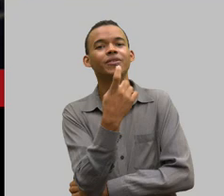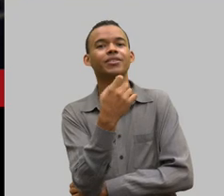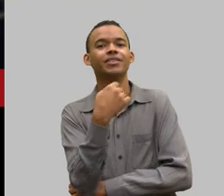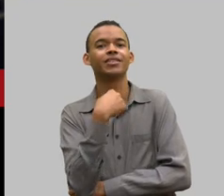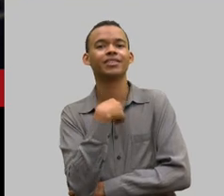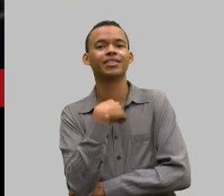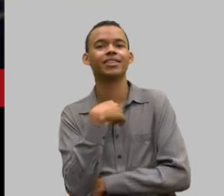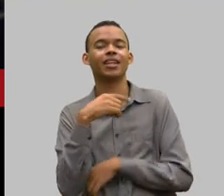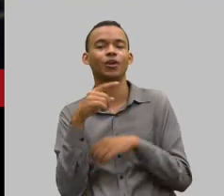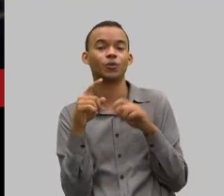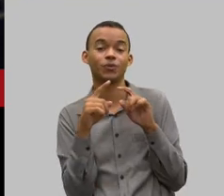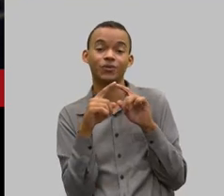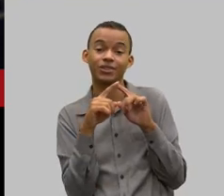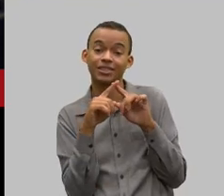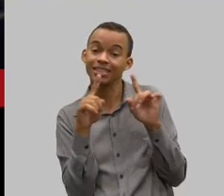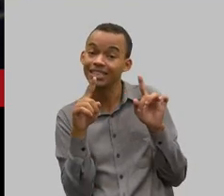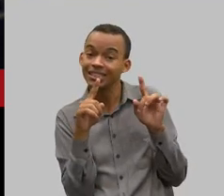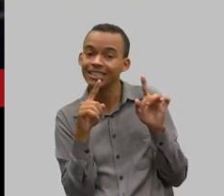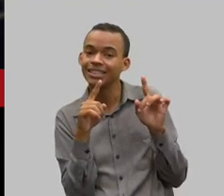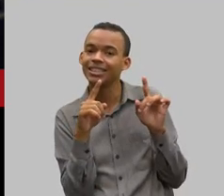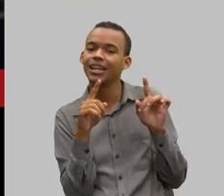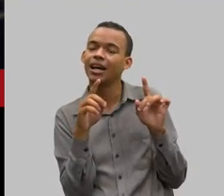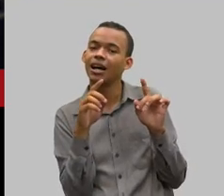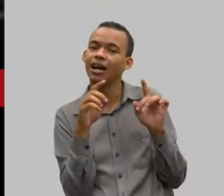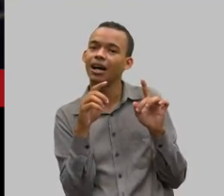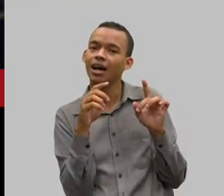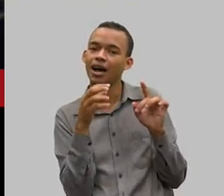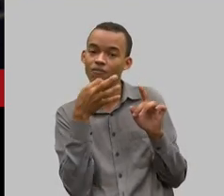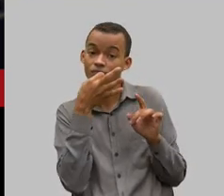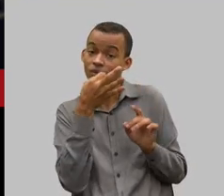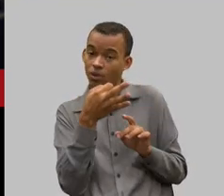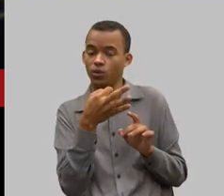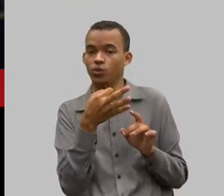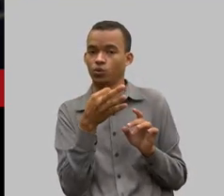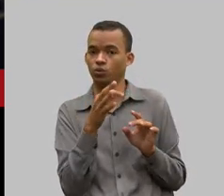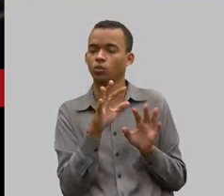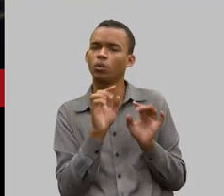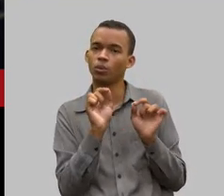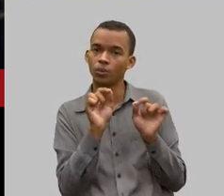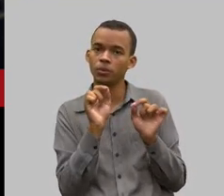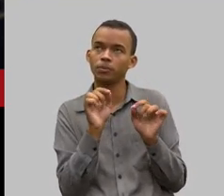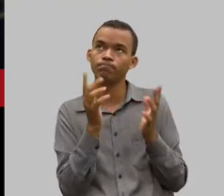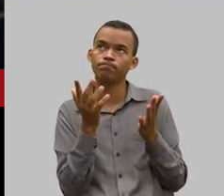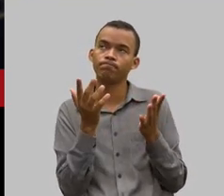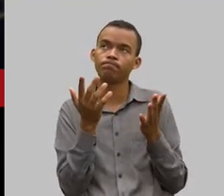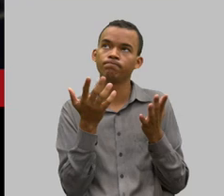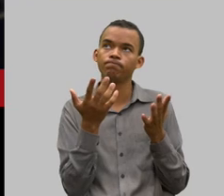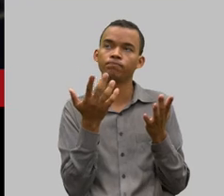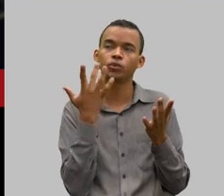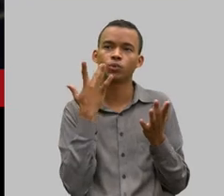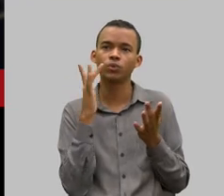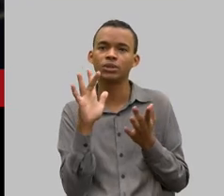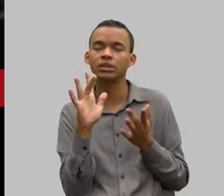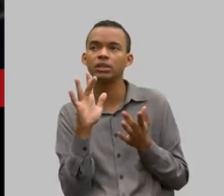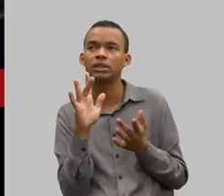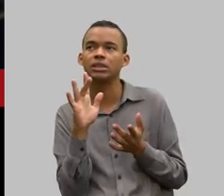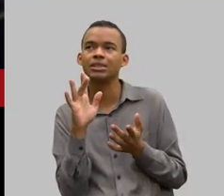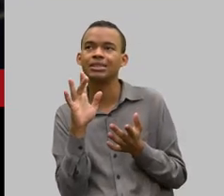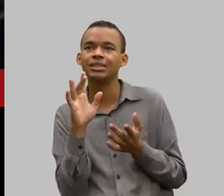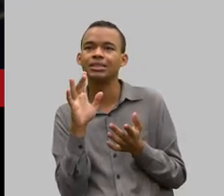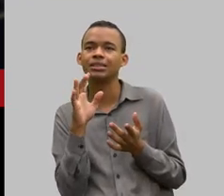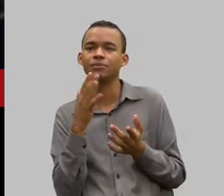crítica mas a crítica não não sei se é por falta